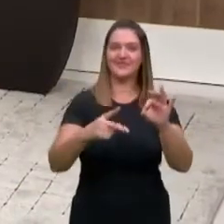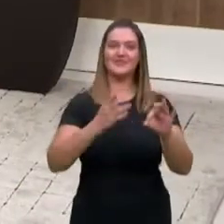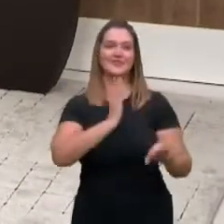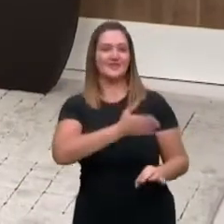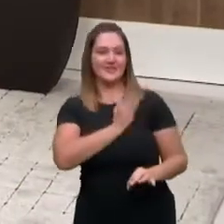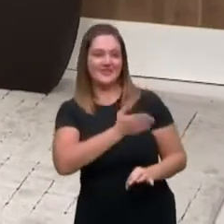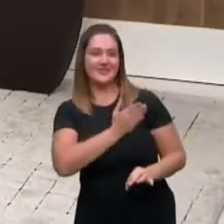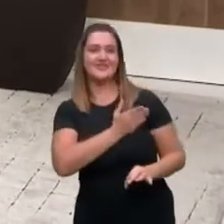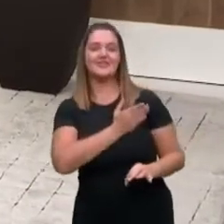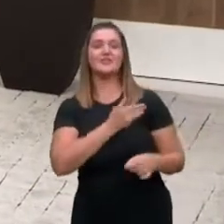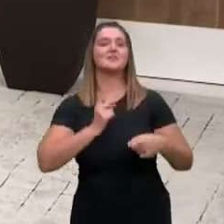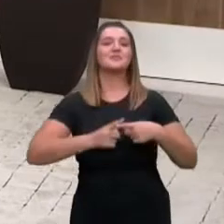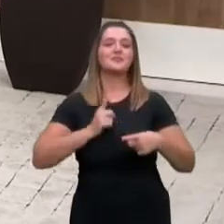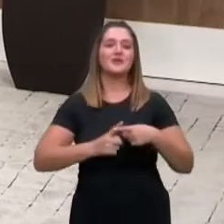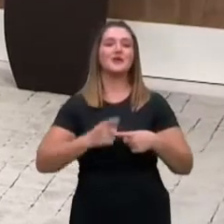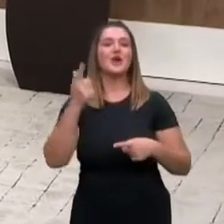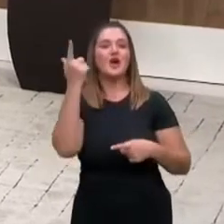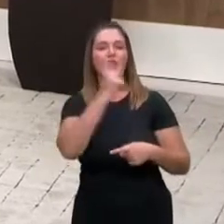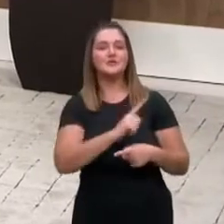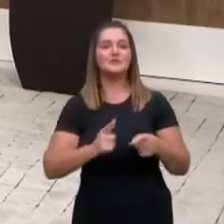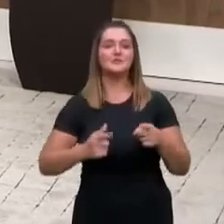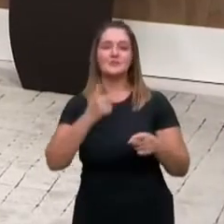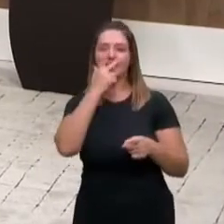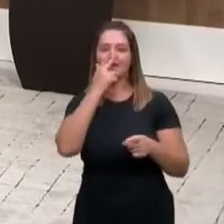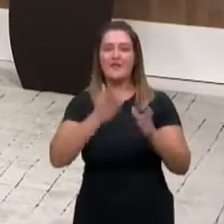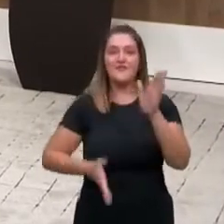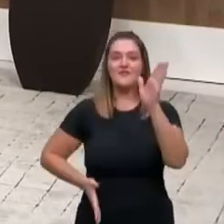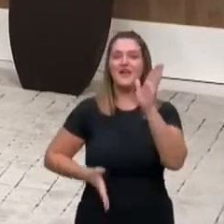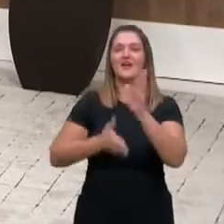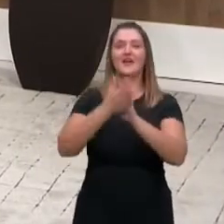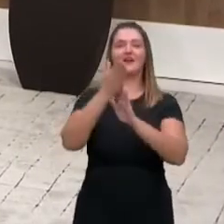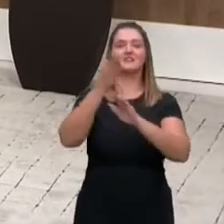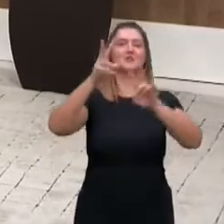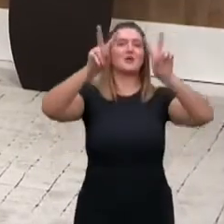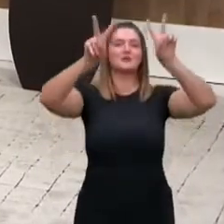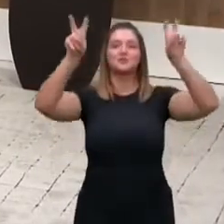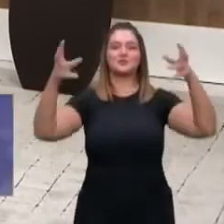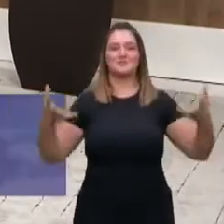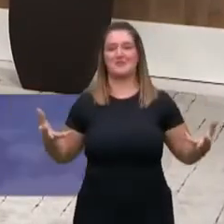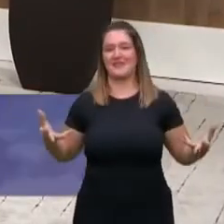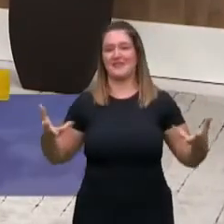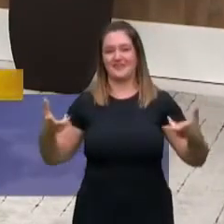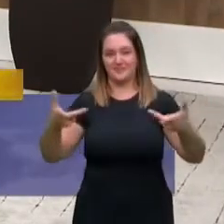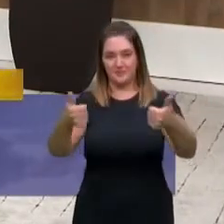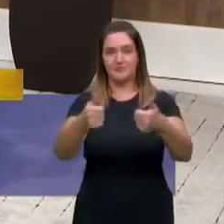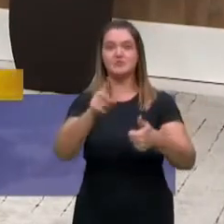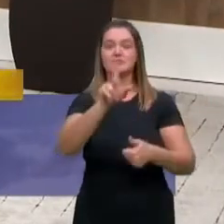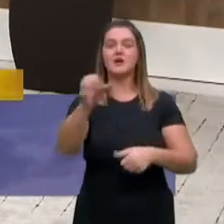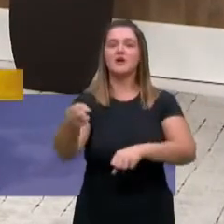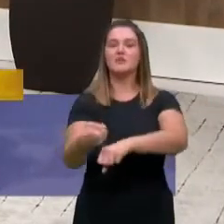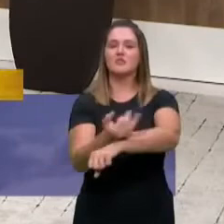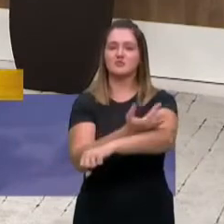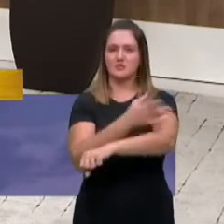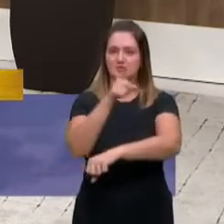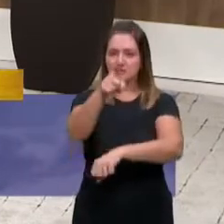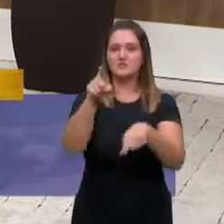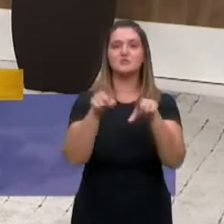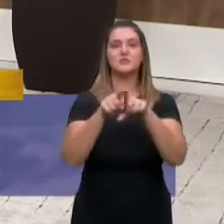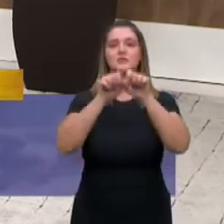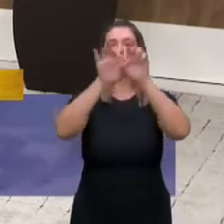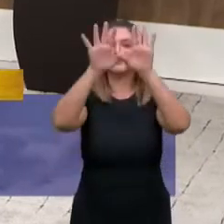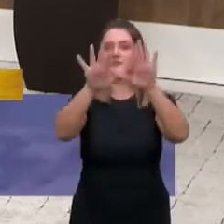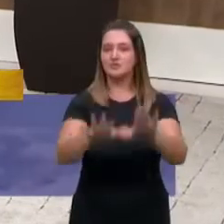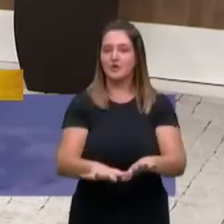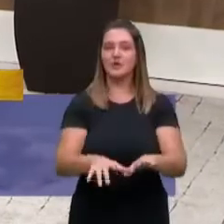coração, aperta o cinto, porque vamos decolar agora num assunto extraordinário que vai emocionar você, que vai